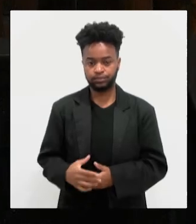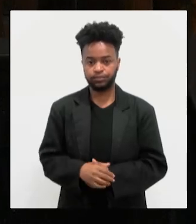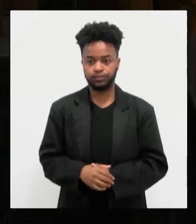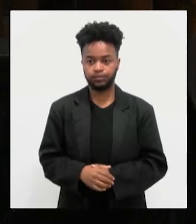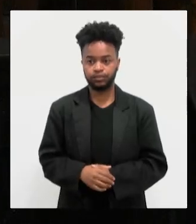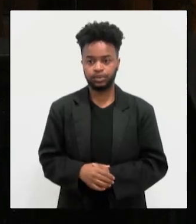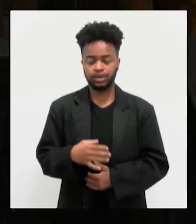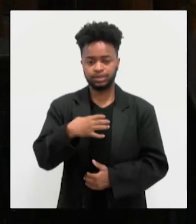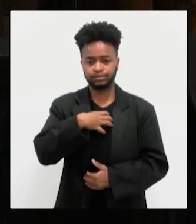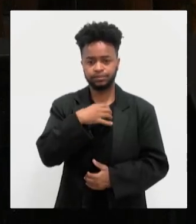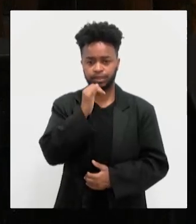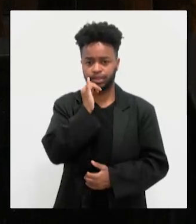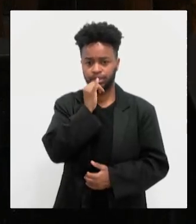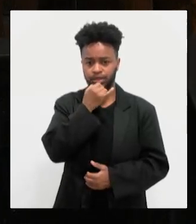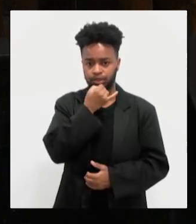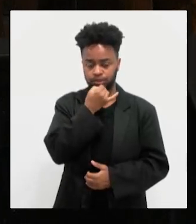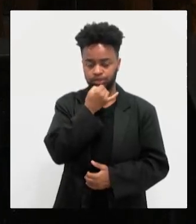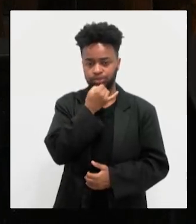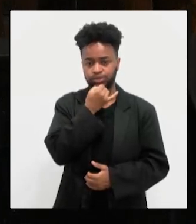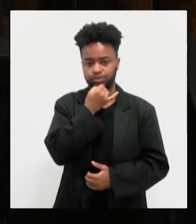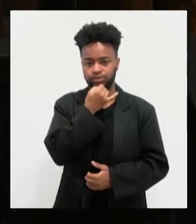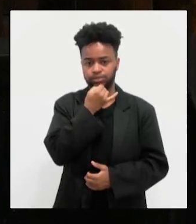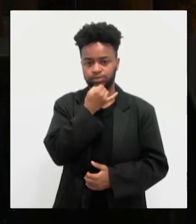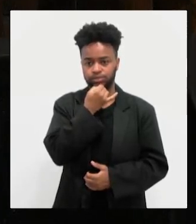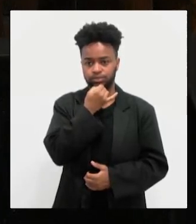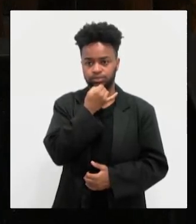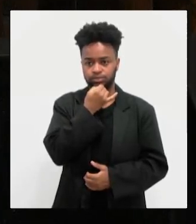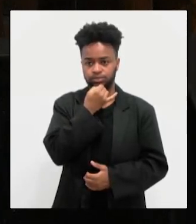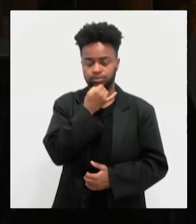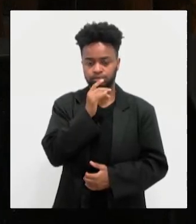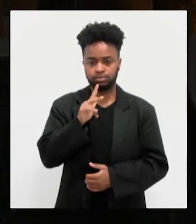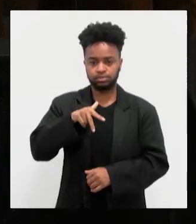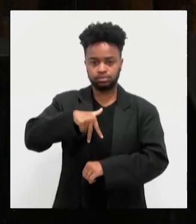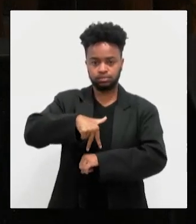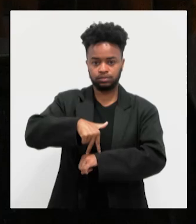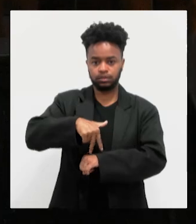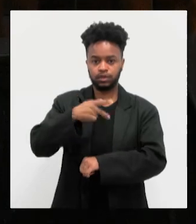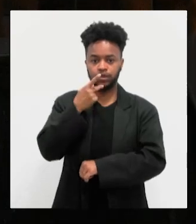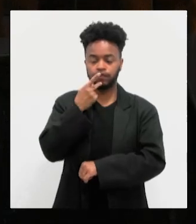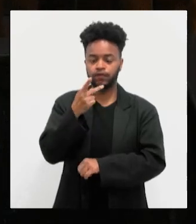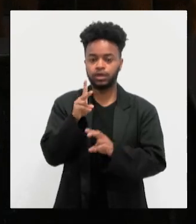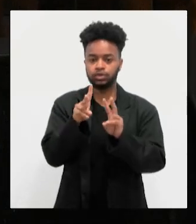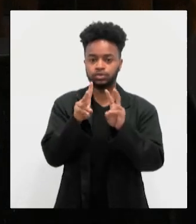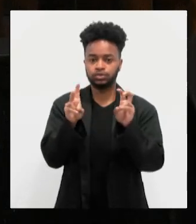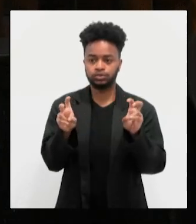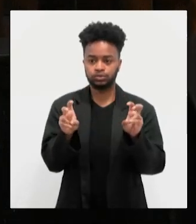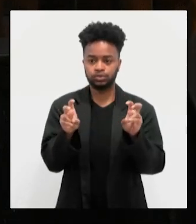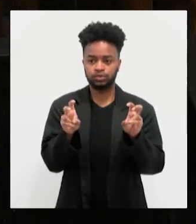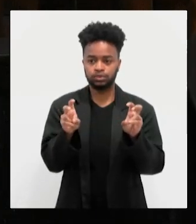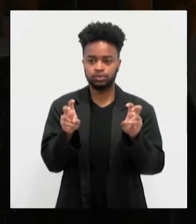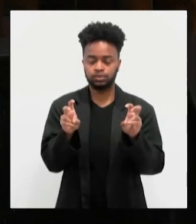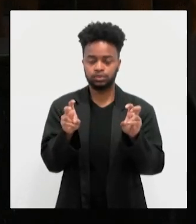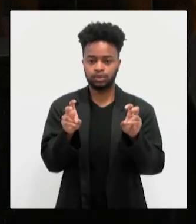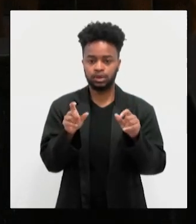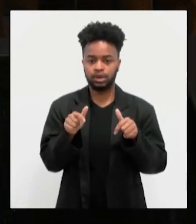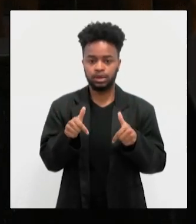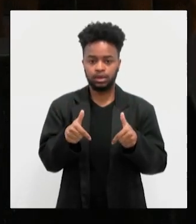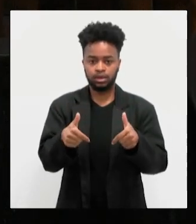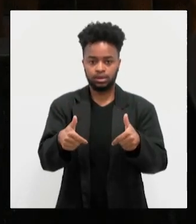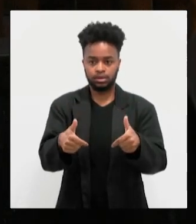é com muita tristeza que eu venho aqui falar sobre a operação